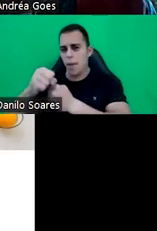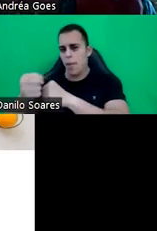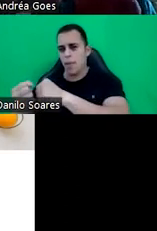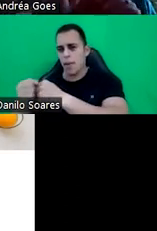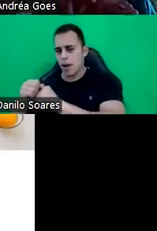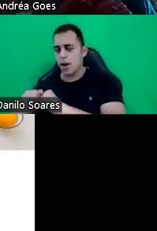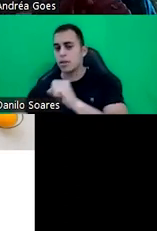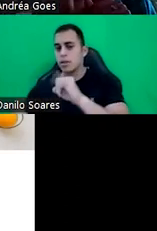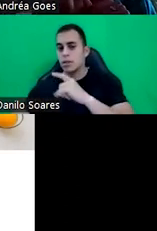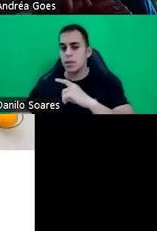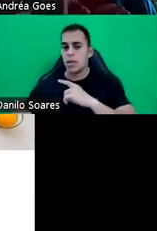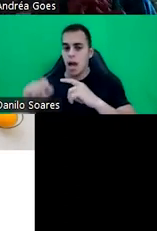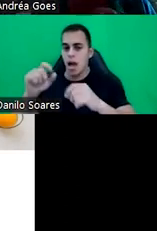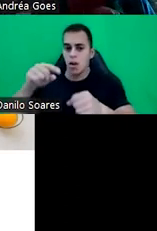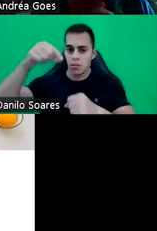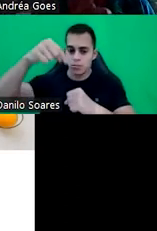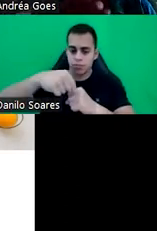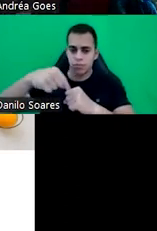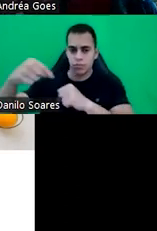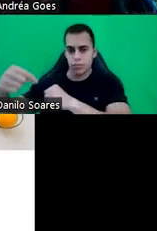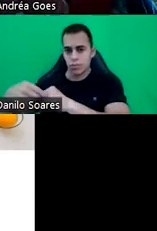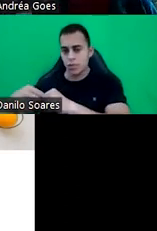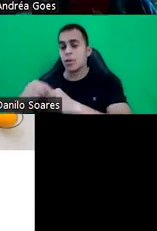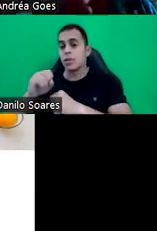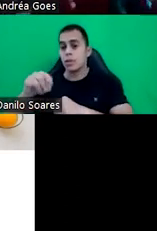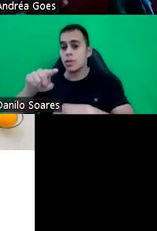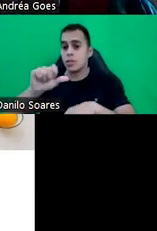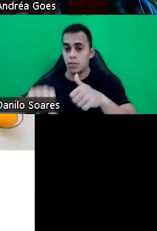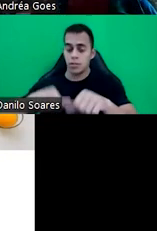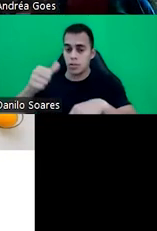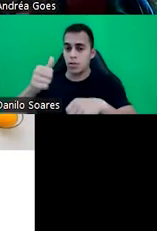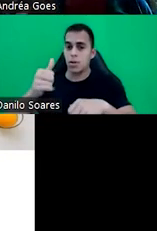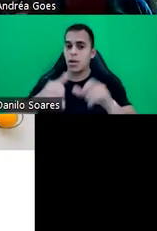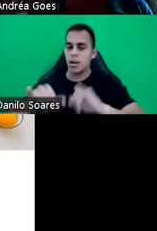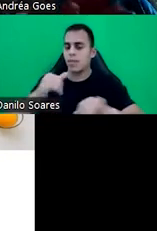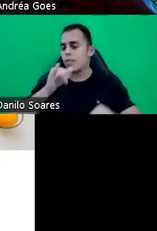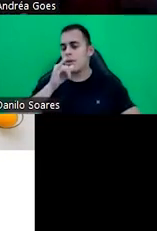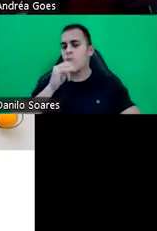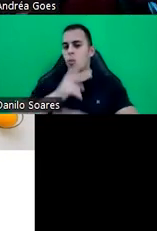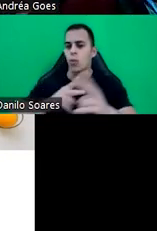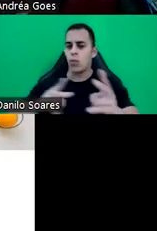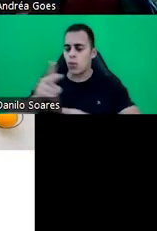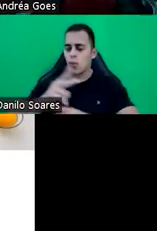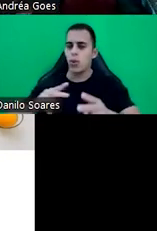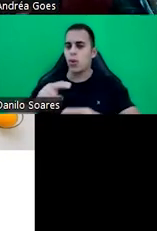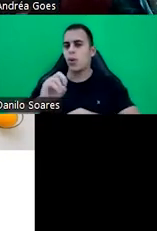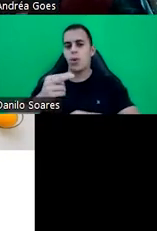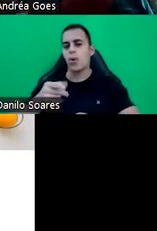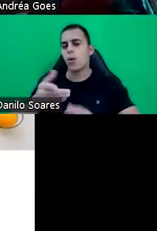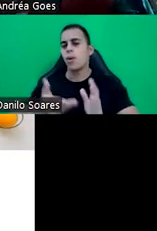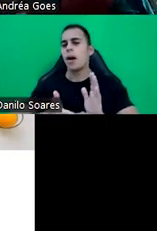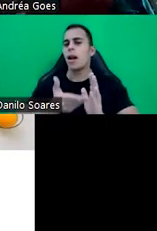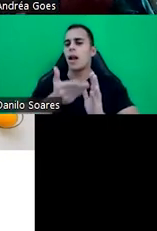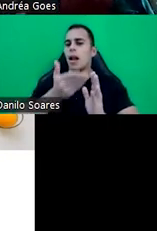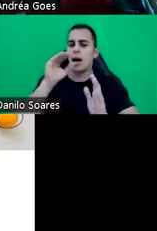tiver as modificações químicas, tipo uma metilação, uma acetilação, isso faz com que ele